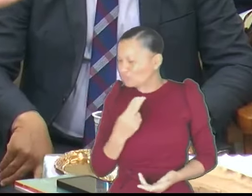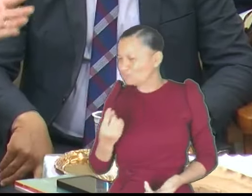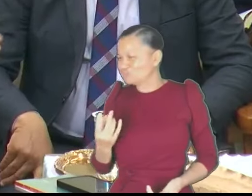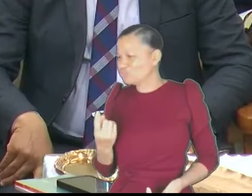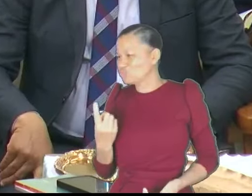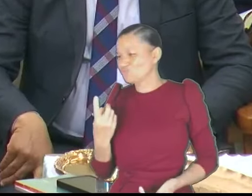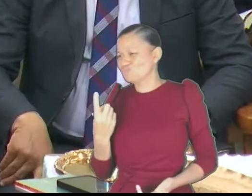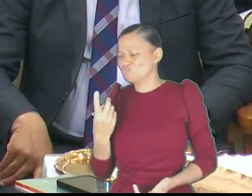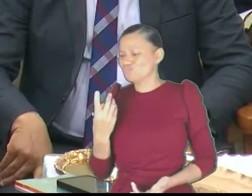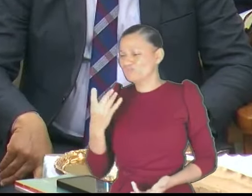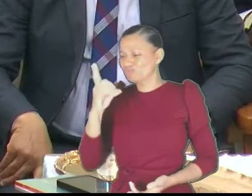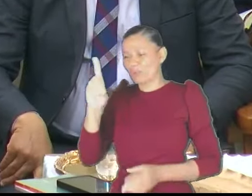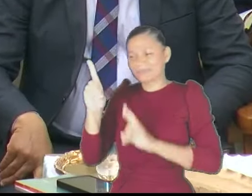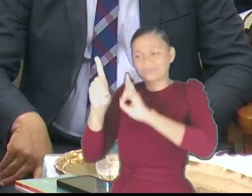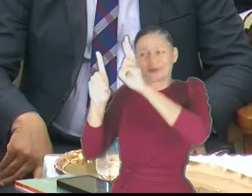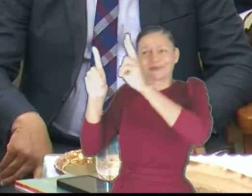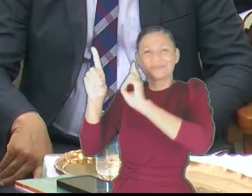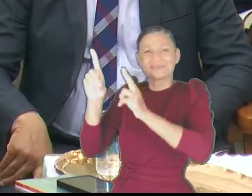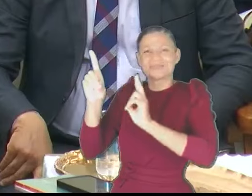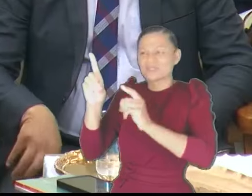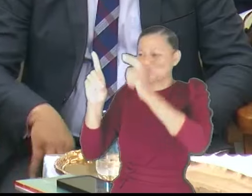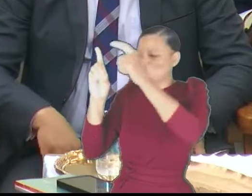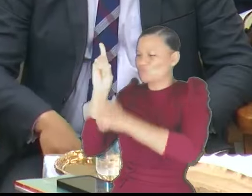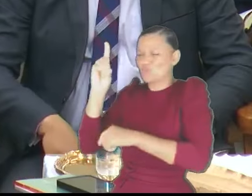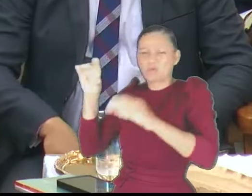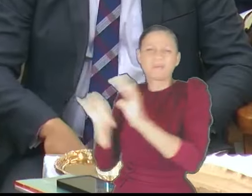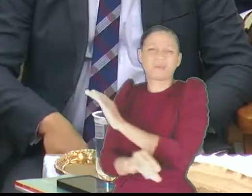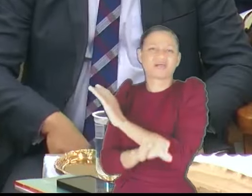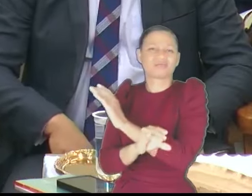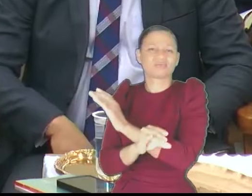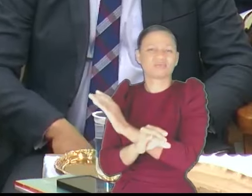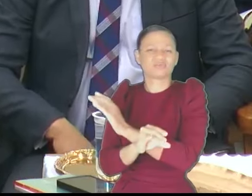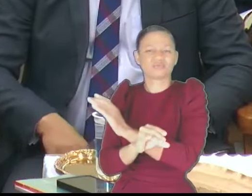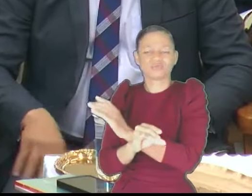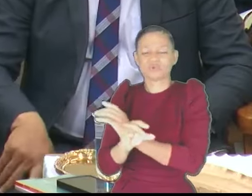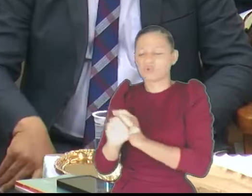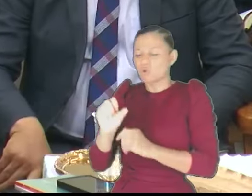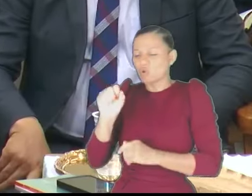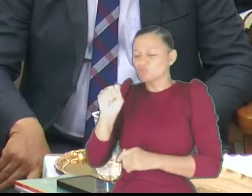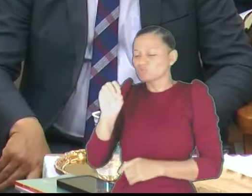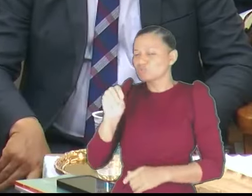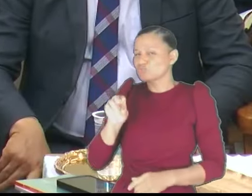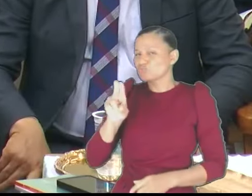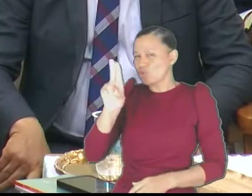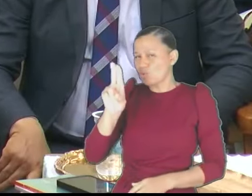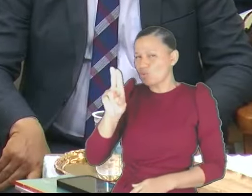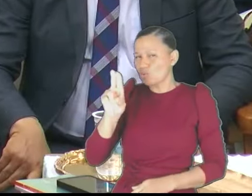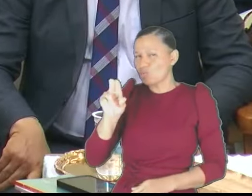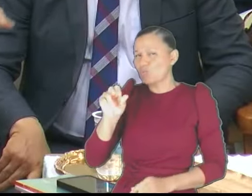diminuir. Por quê? Porque eu sou o que sou. O que o senhor é? Depende. Se você tiver com